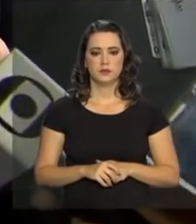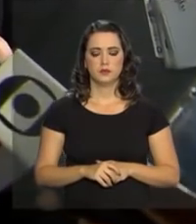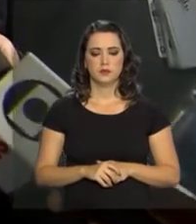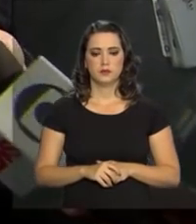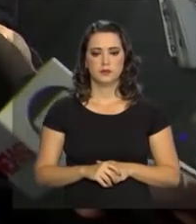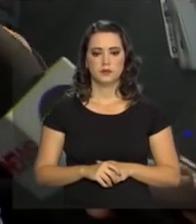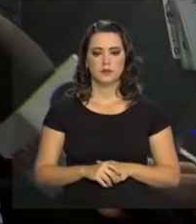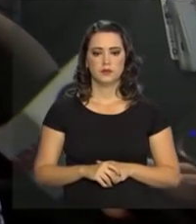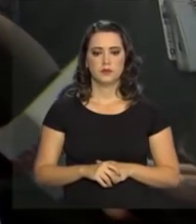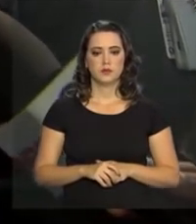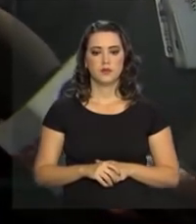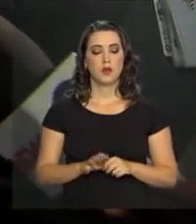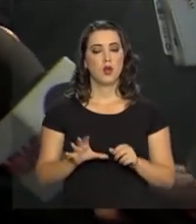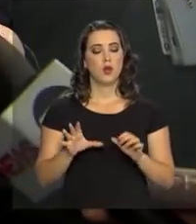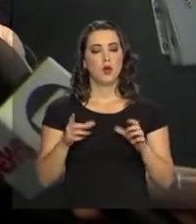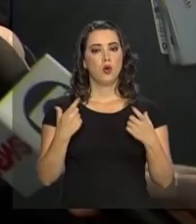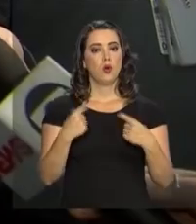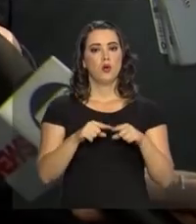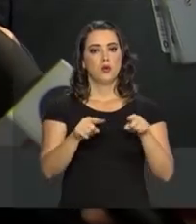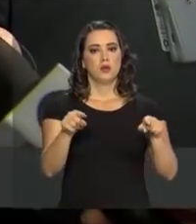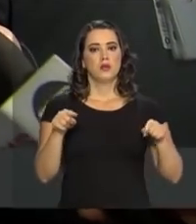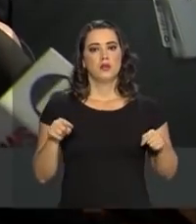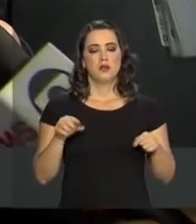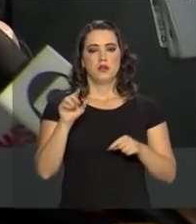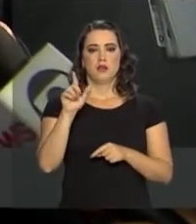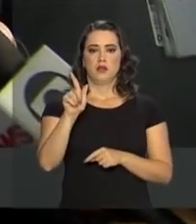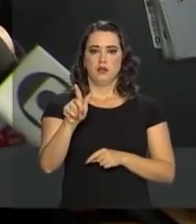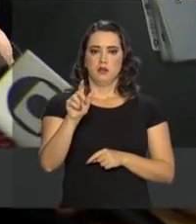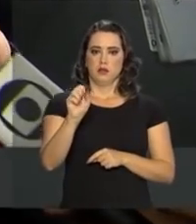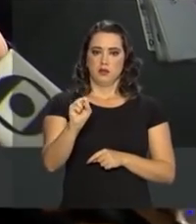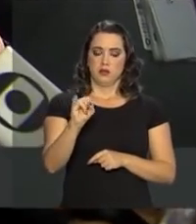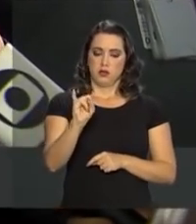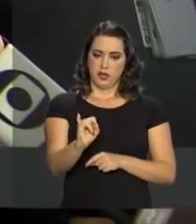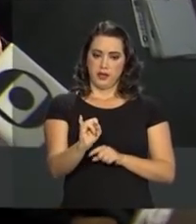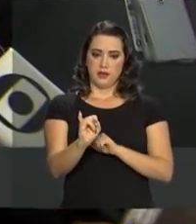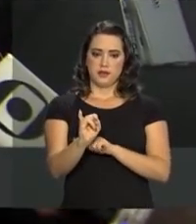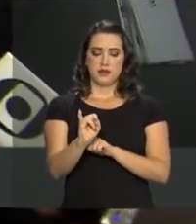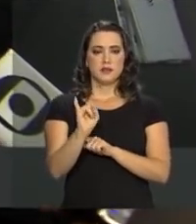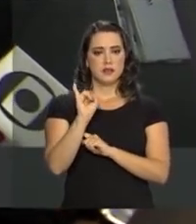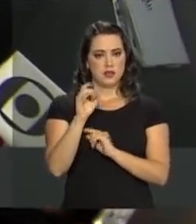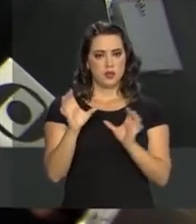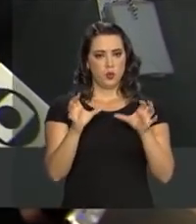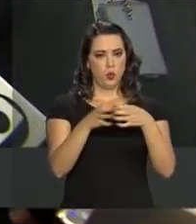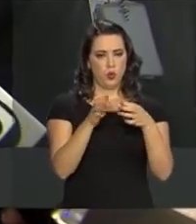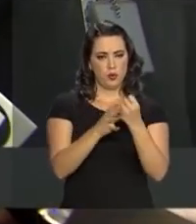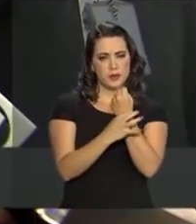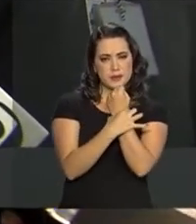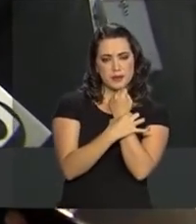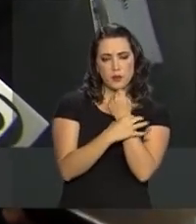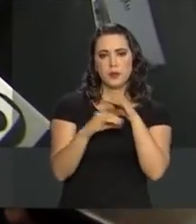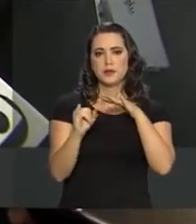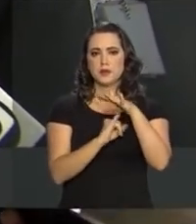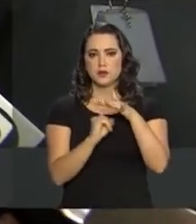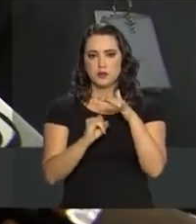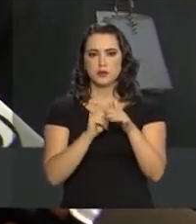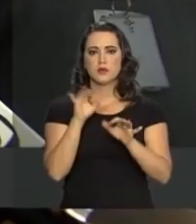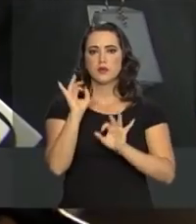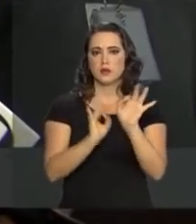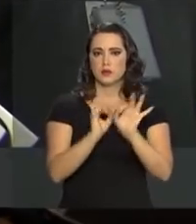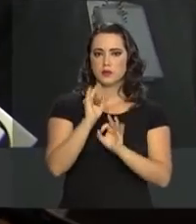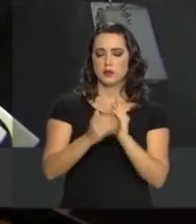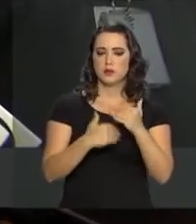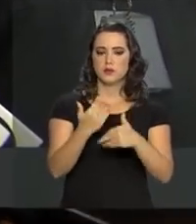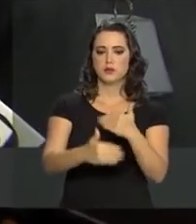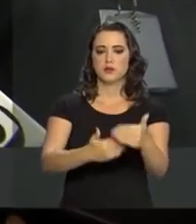O Gabinete de Segurança Institucional, ele também tem uma, ao longo do tempo, ele tem uma organização